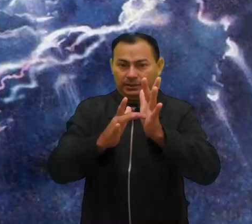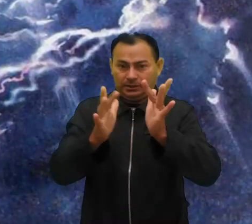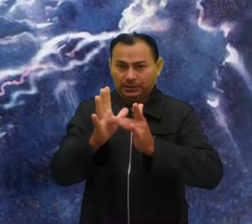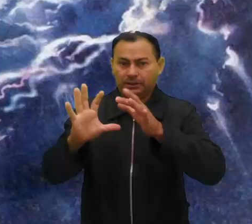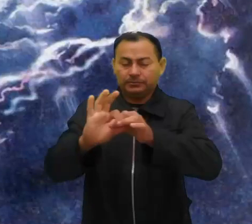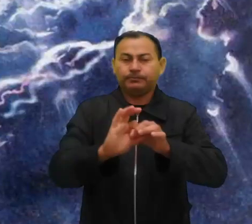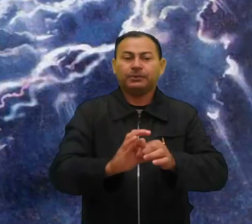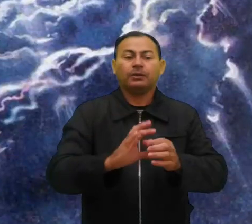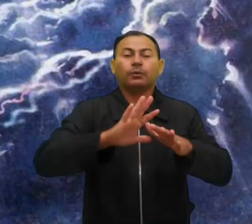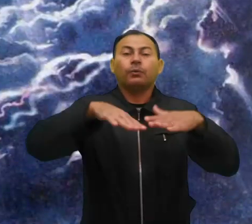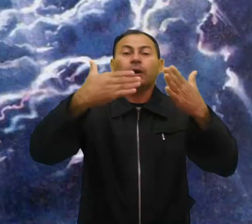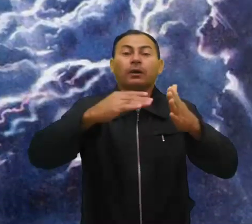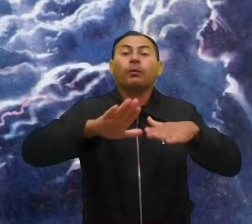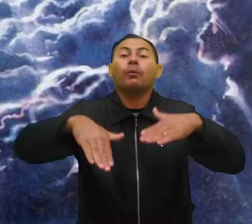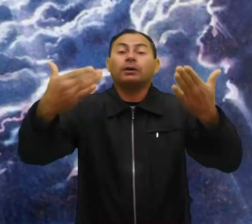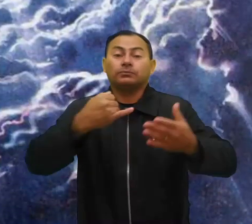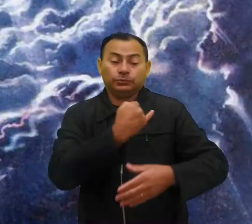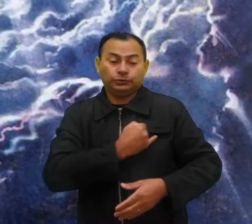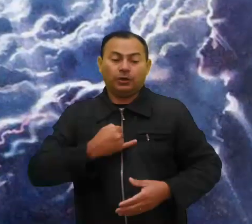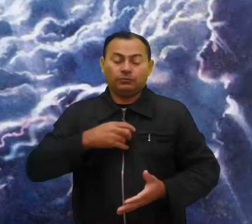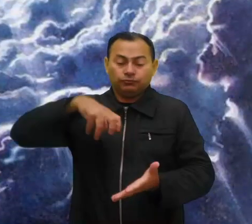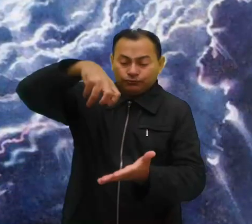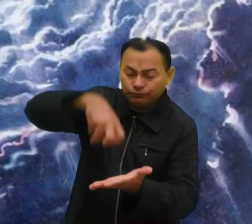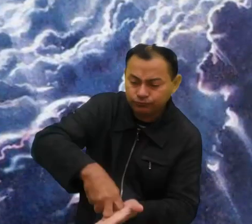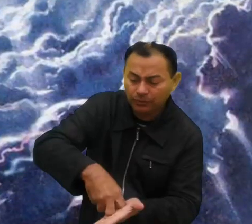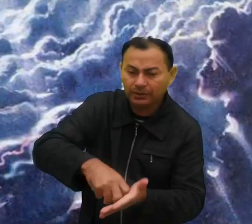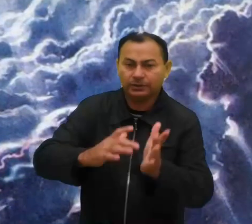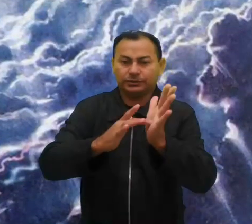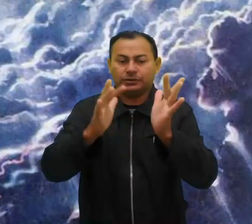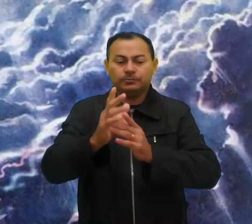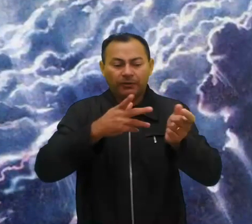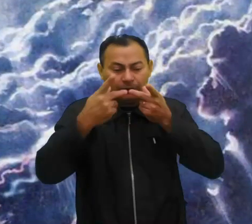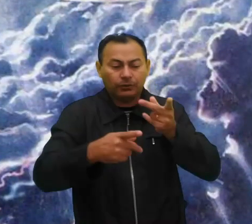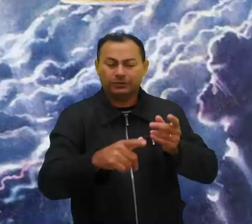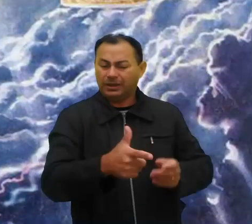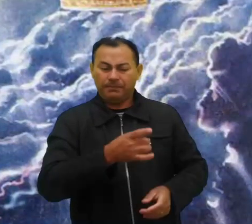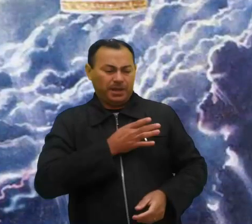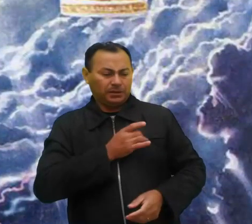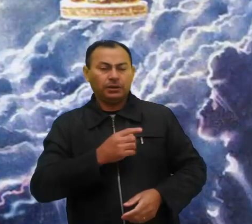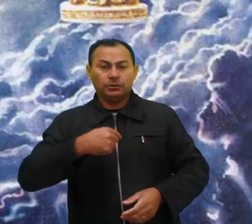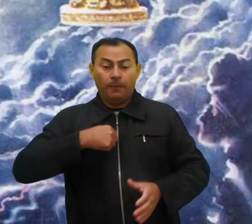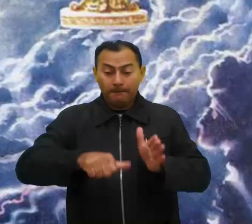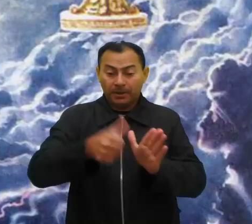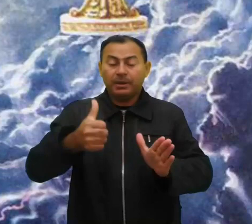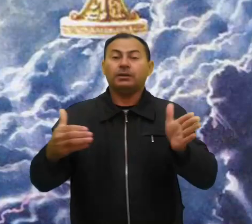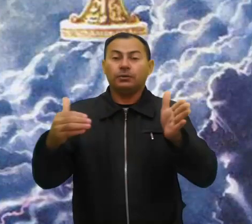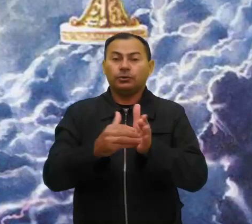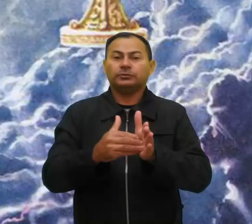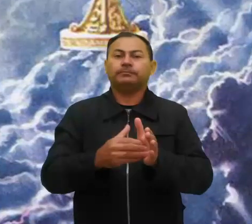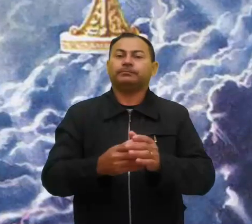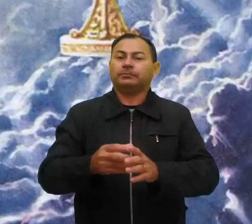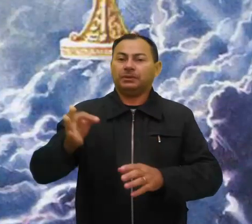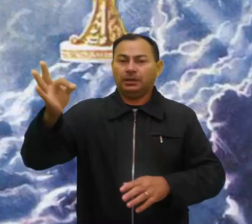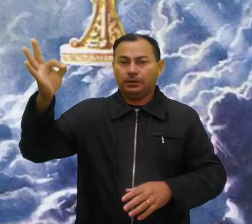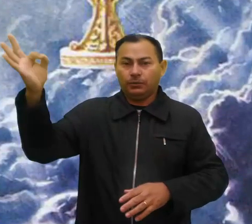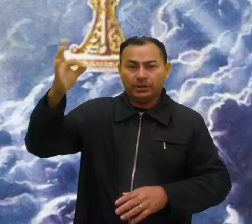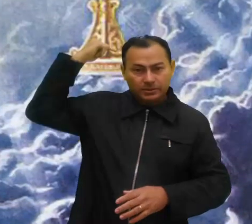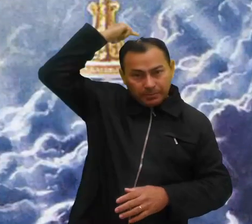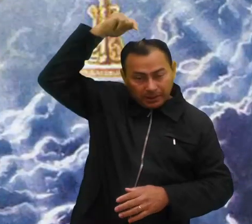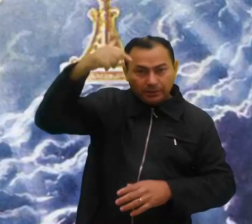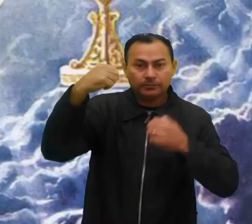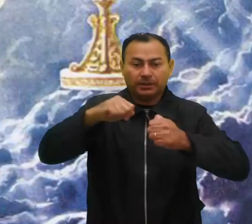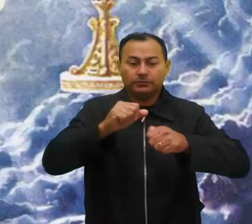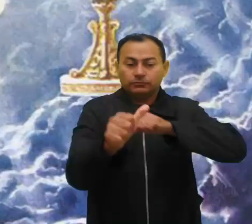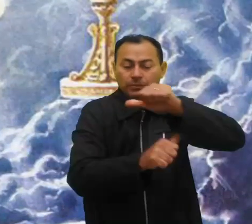morto, Jesus colocou sua mão sobre ele e disse, não tenha medo, eu sou o primeiro e o último. O Espírito Santo precisa fazer uma obra na vida de